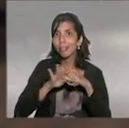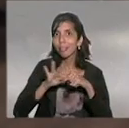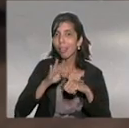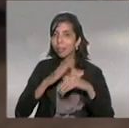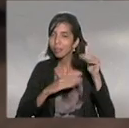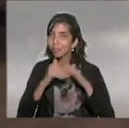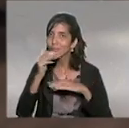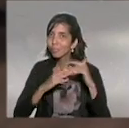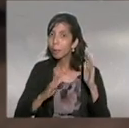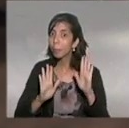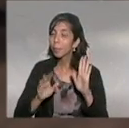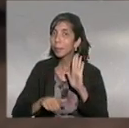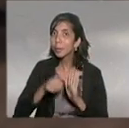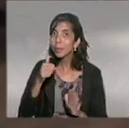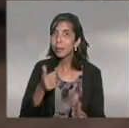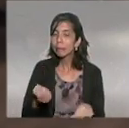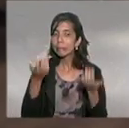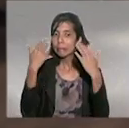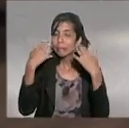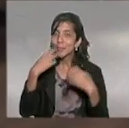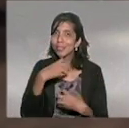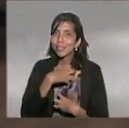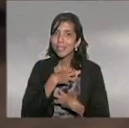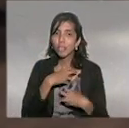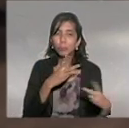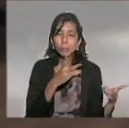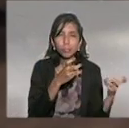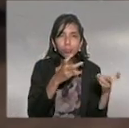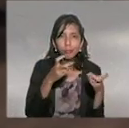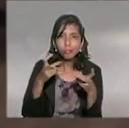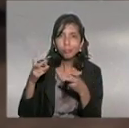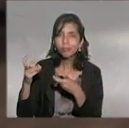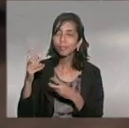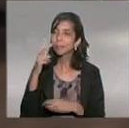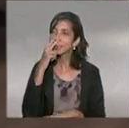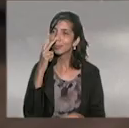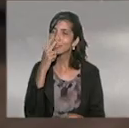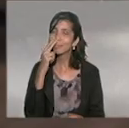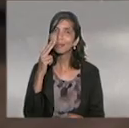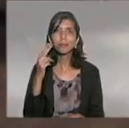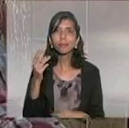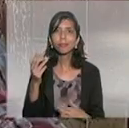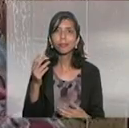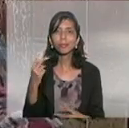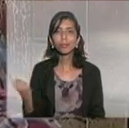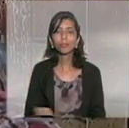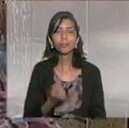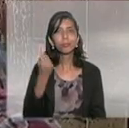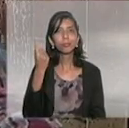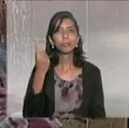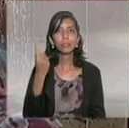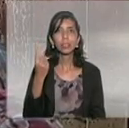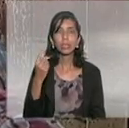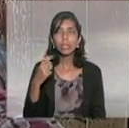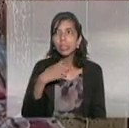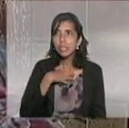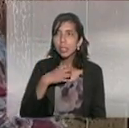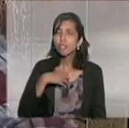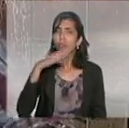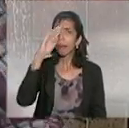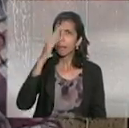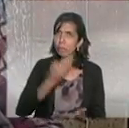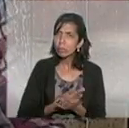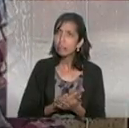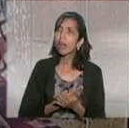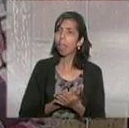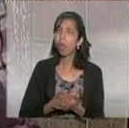entra a técnica. Mas primeiro eu tenho que entender, aquilo tem que entrar em mim de uma maneira visceral, né? Eu tenho